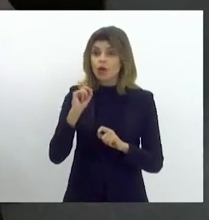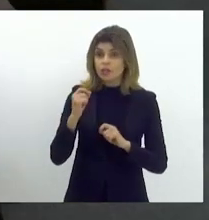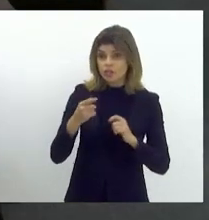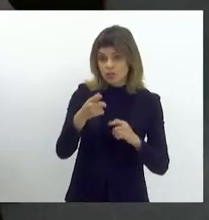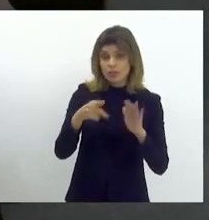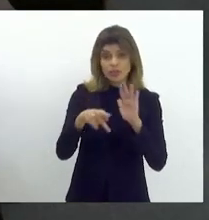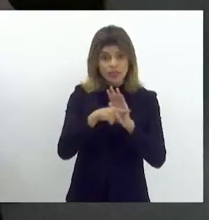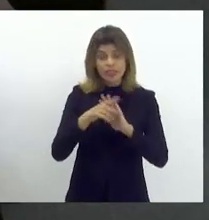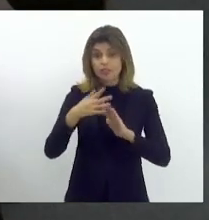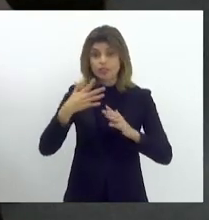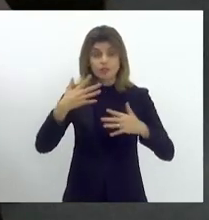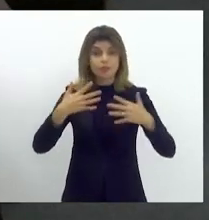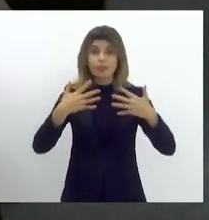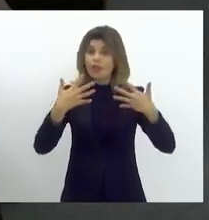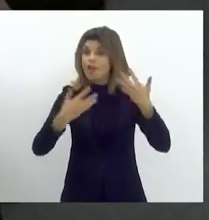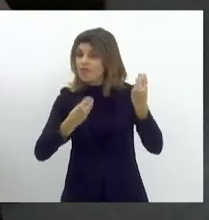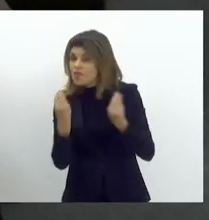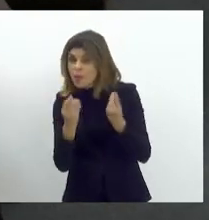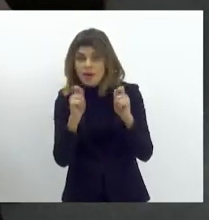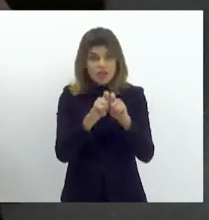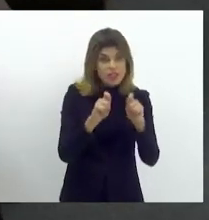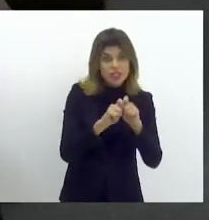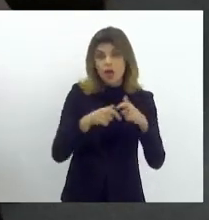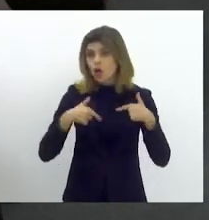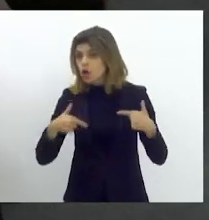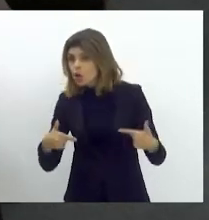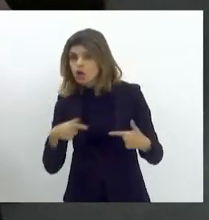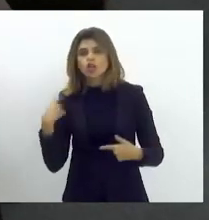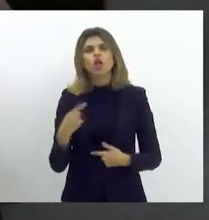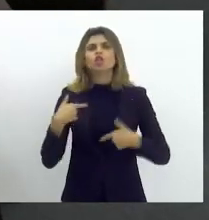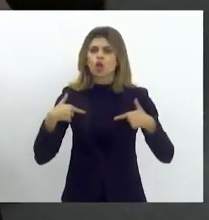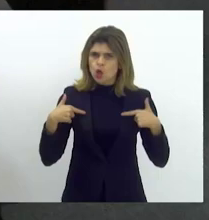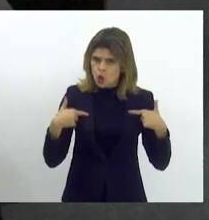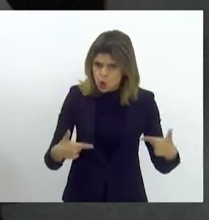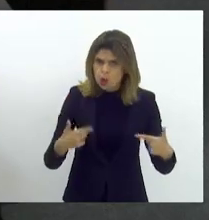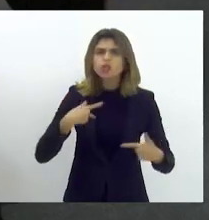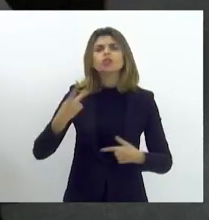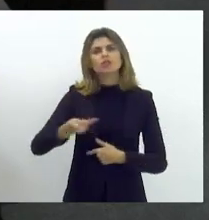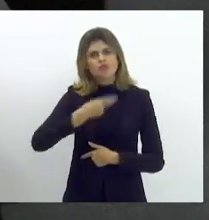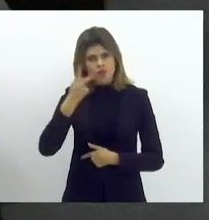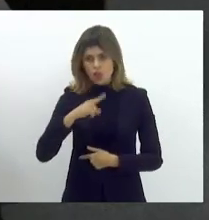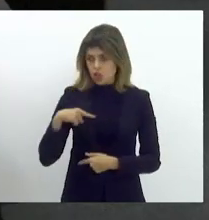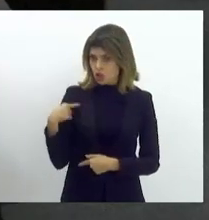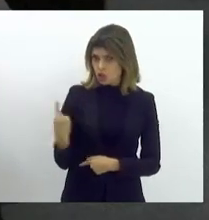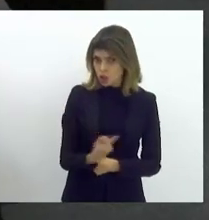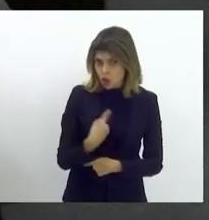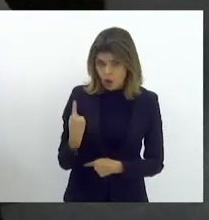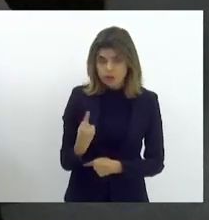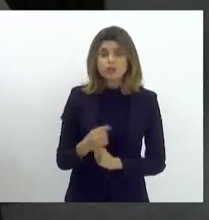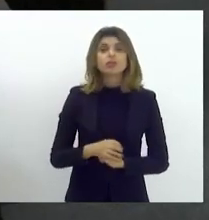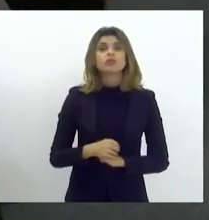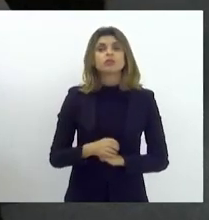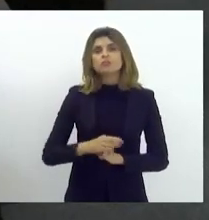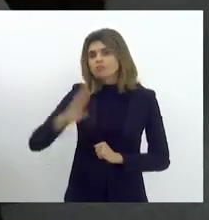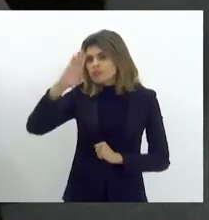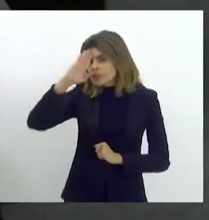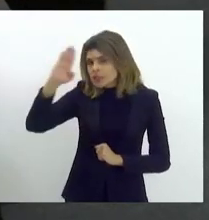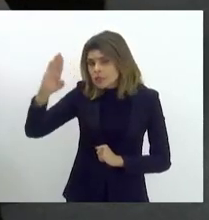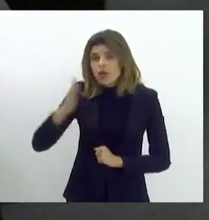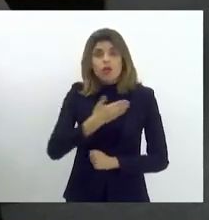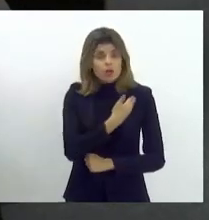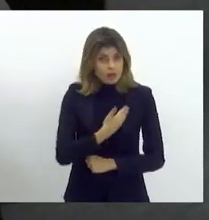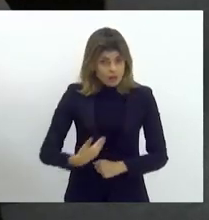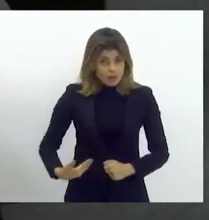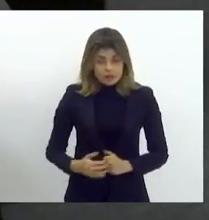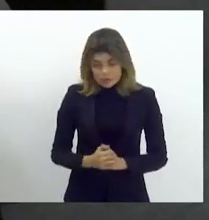vai fazer ou não vai a gente cobra a gente luta mas falamos pra gente era fundamental que